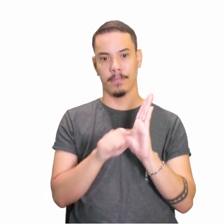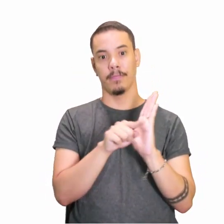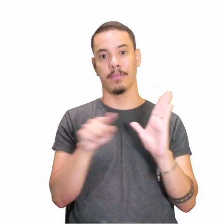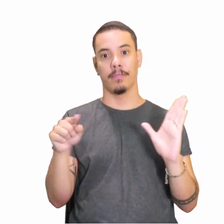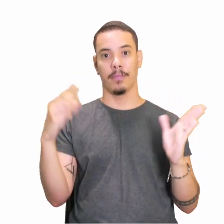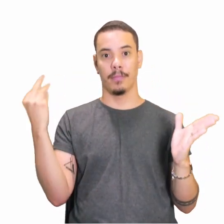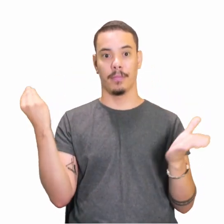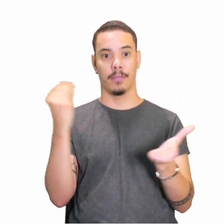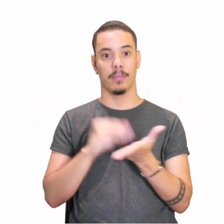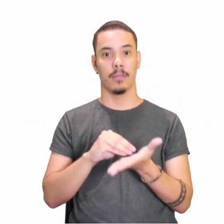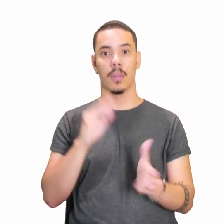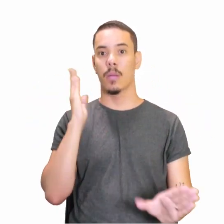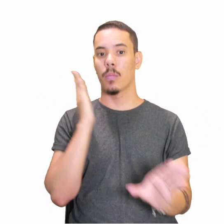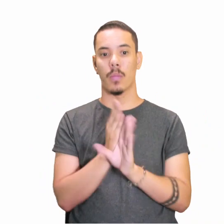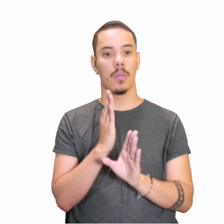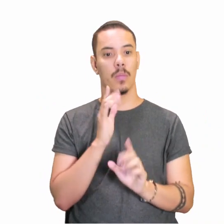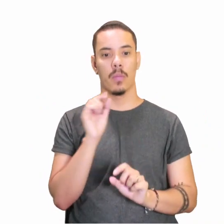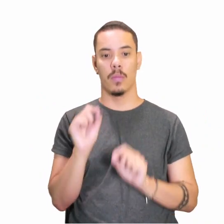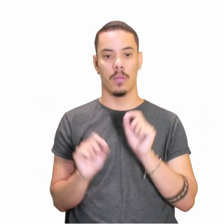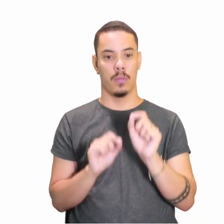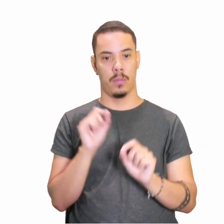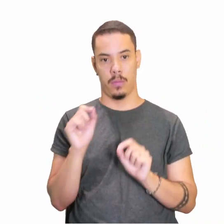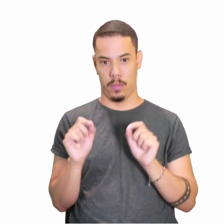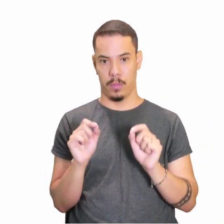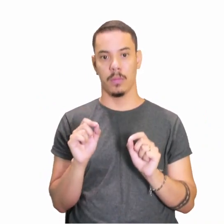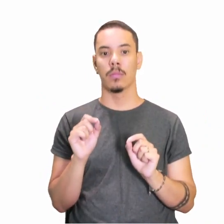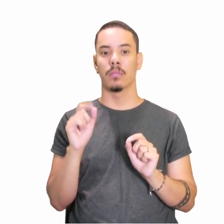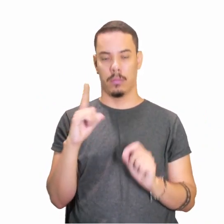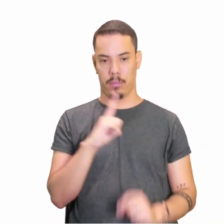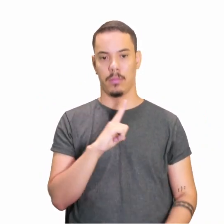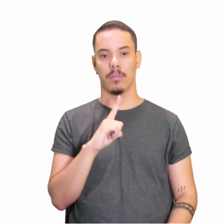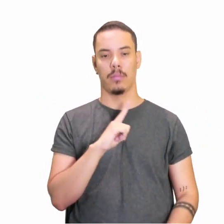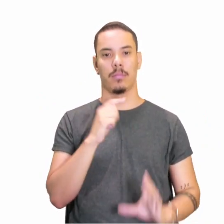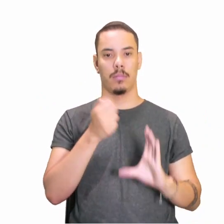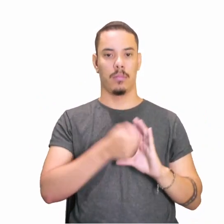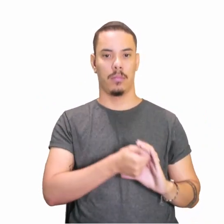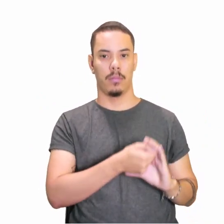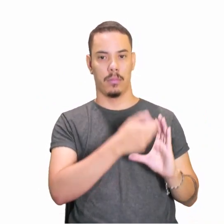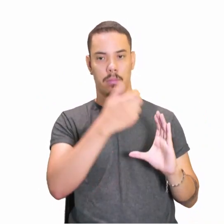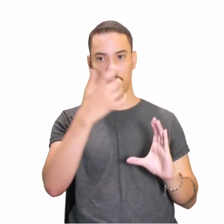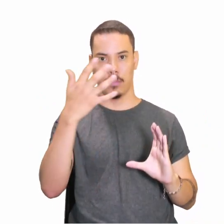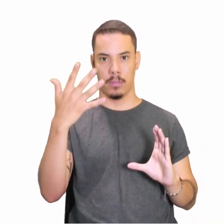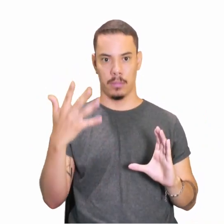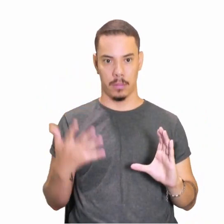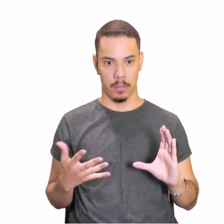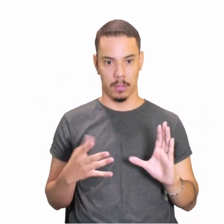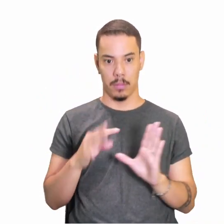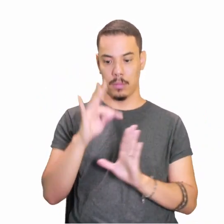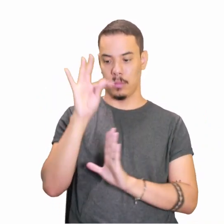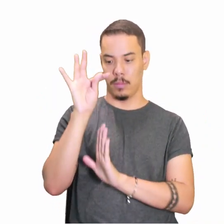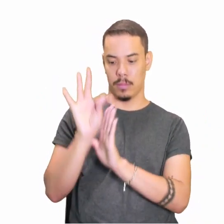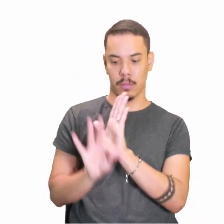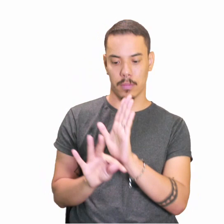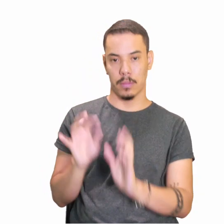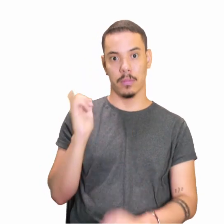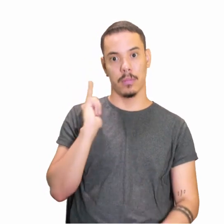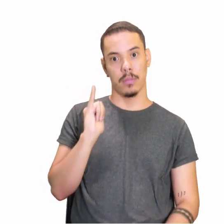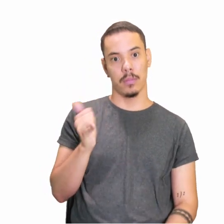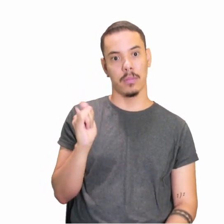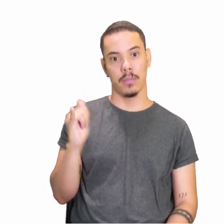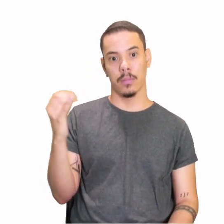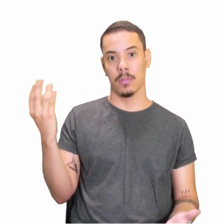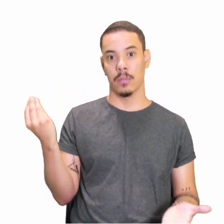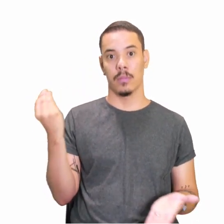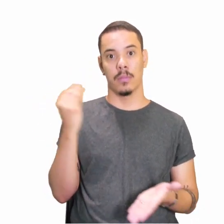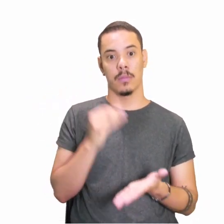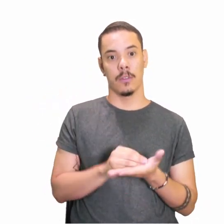em consideração que, como característica, o texto narrativo, ele é